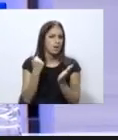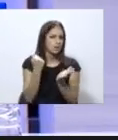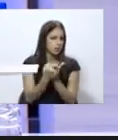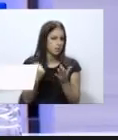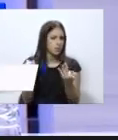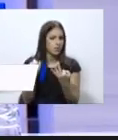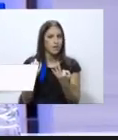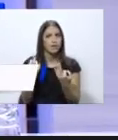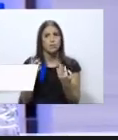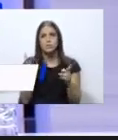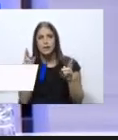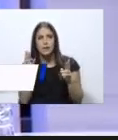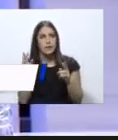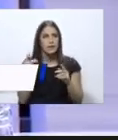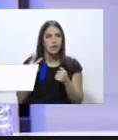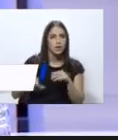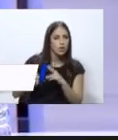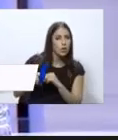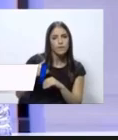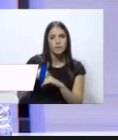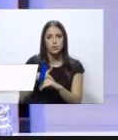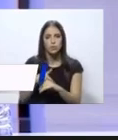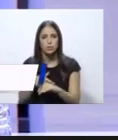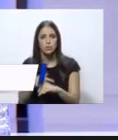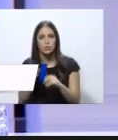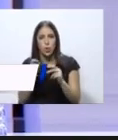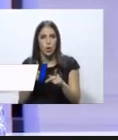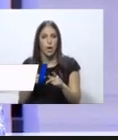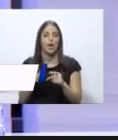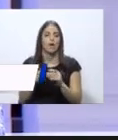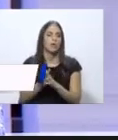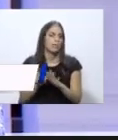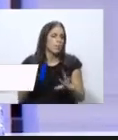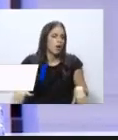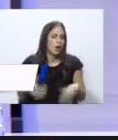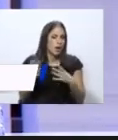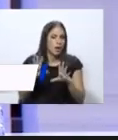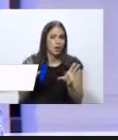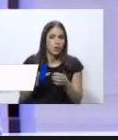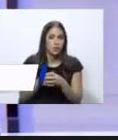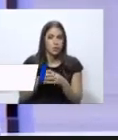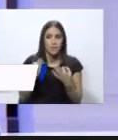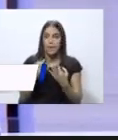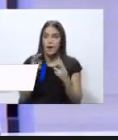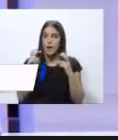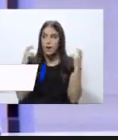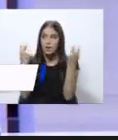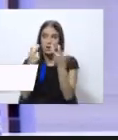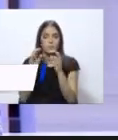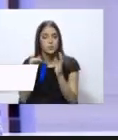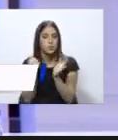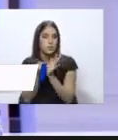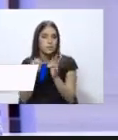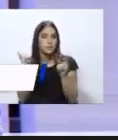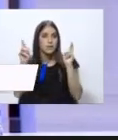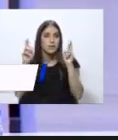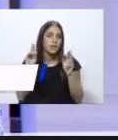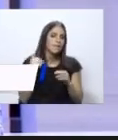novos jogadores. Isso é verdade para o caso do Futebol Clube do Porto, como qualquer clube. Os adeptos têm sempre grande expectativa